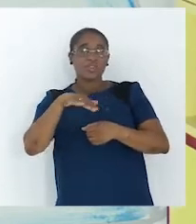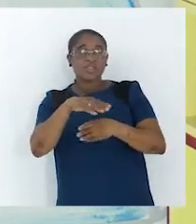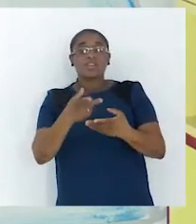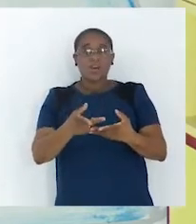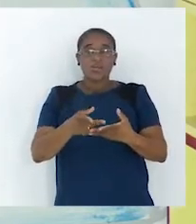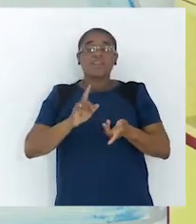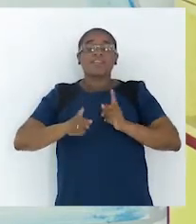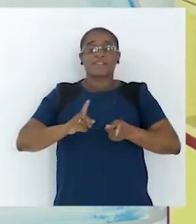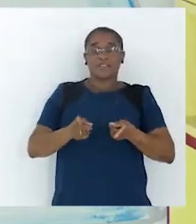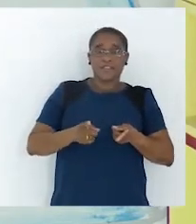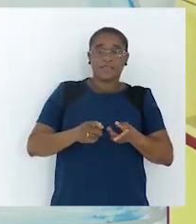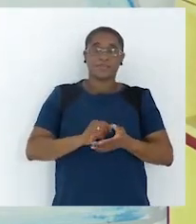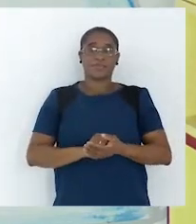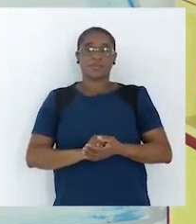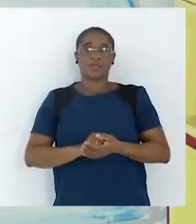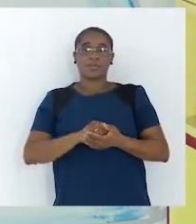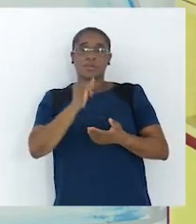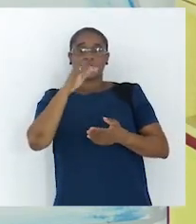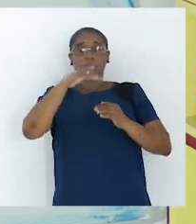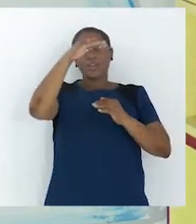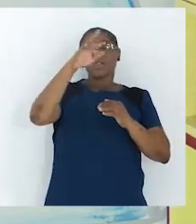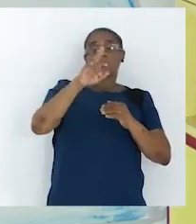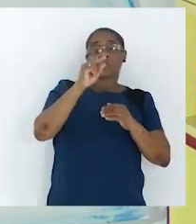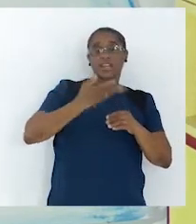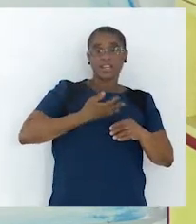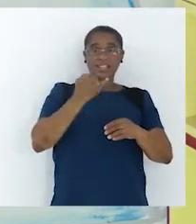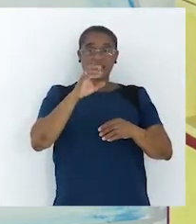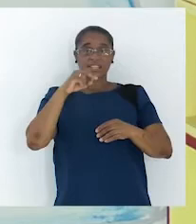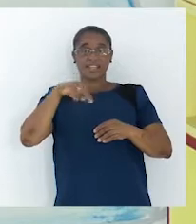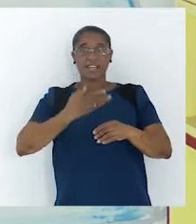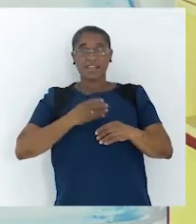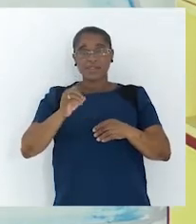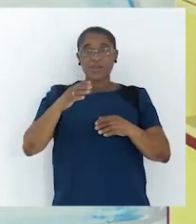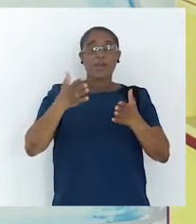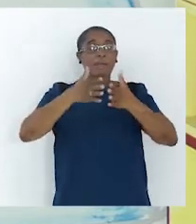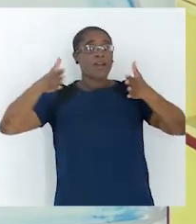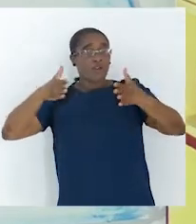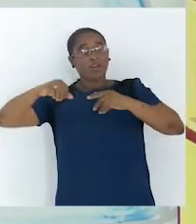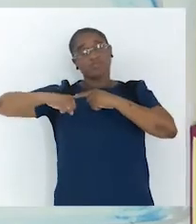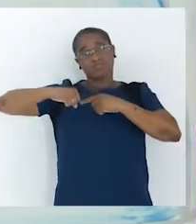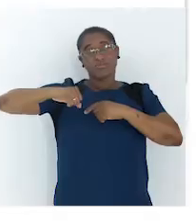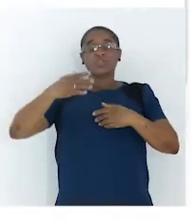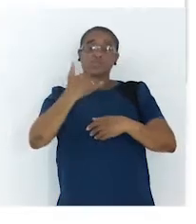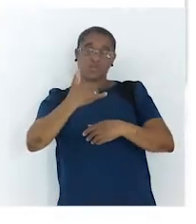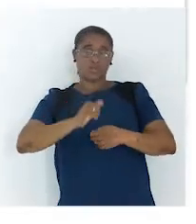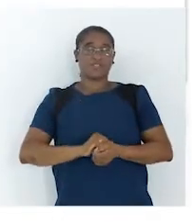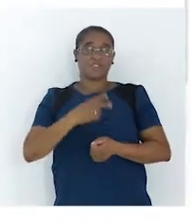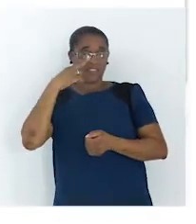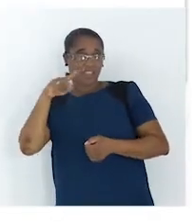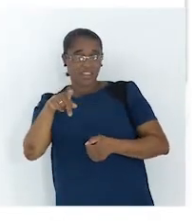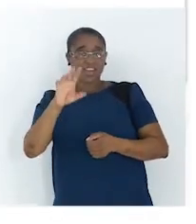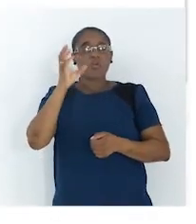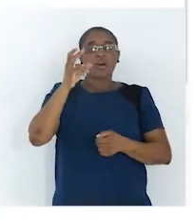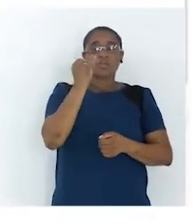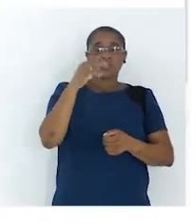situação em que o índice do radicando é a maior que 2 reparem que fizemos quando